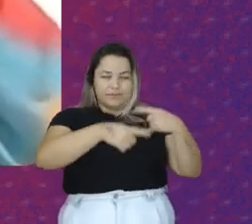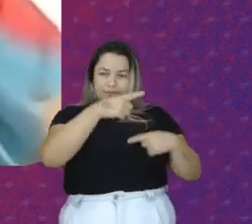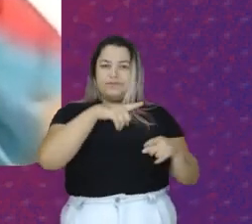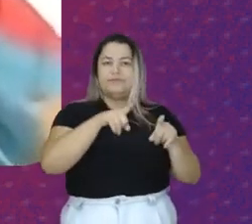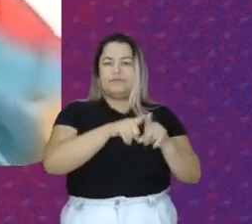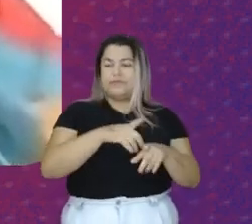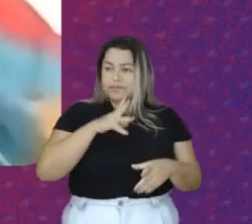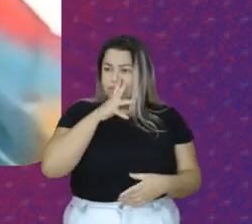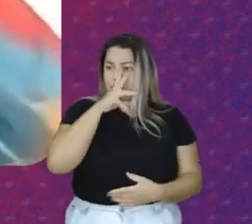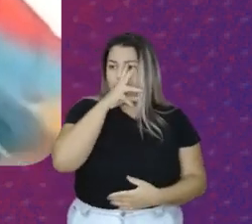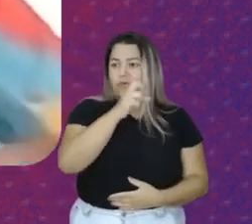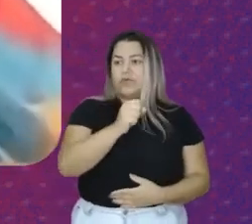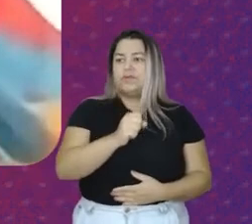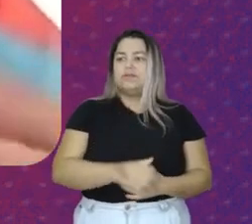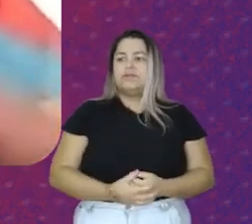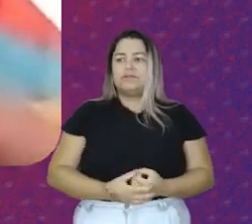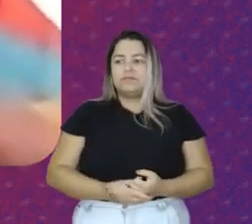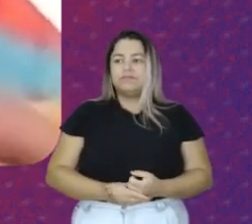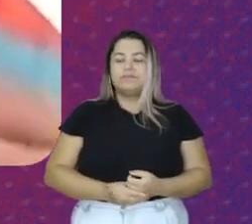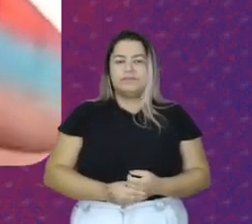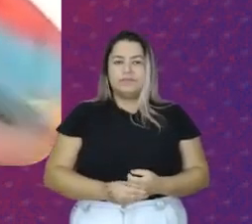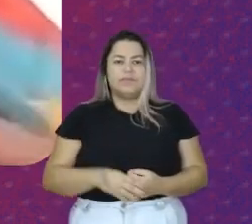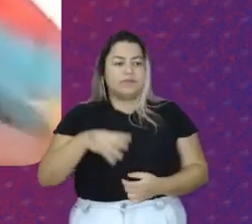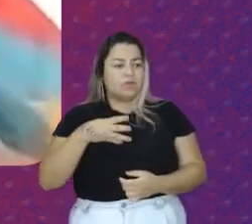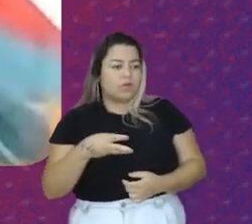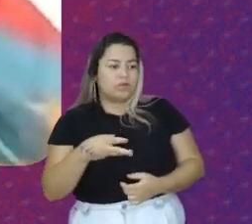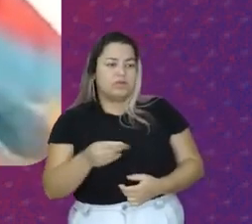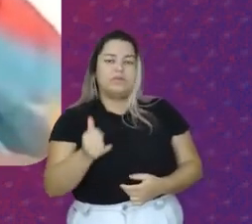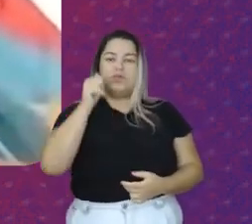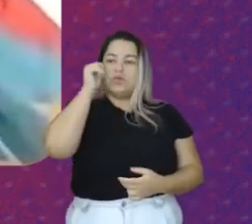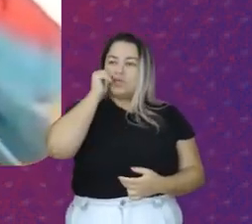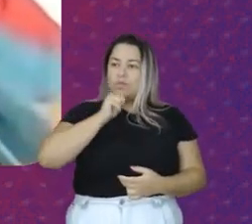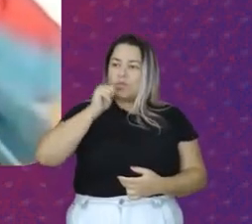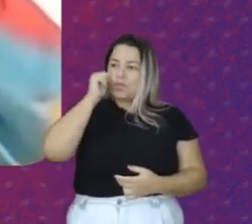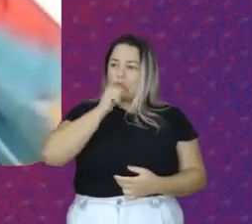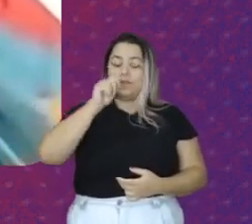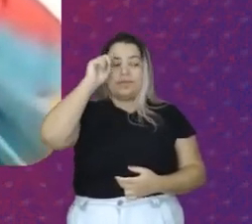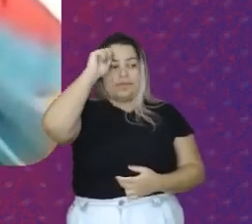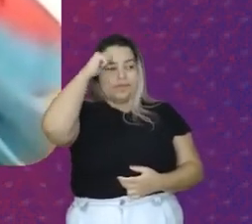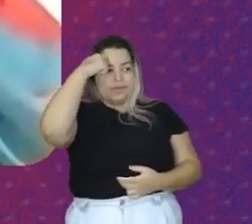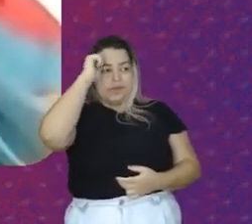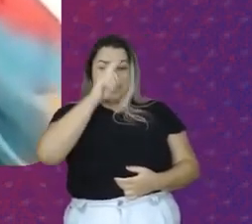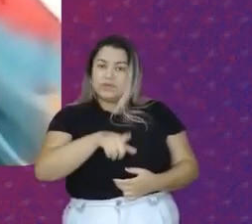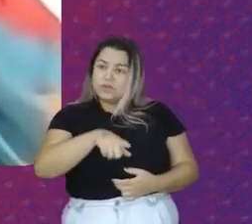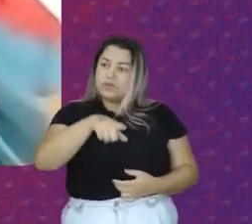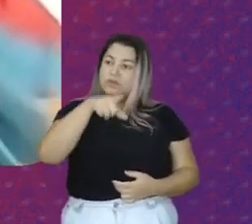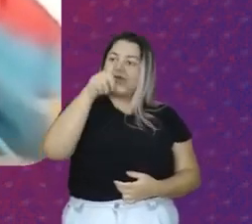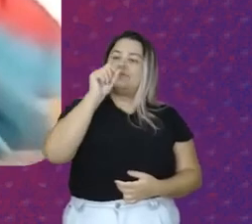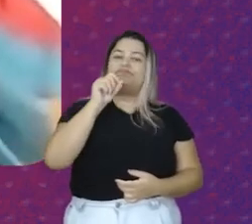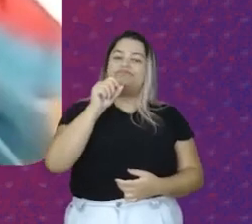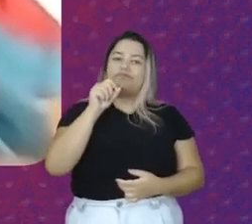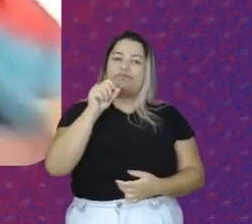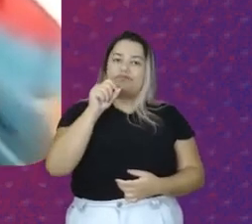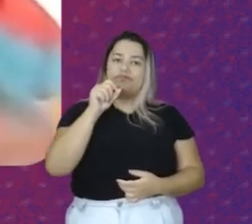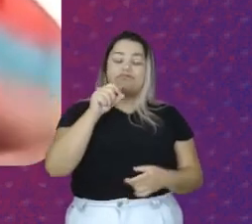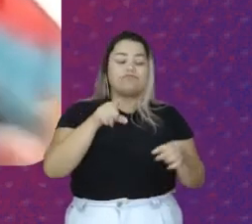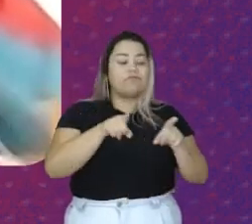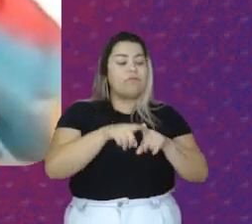são fortalecidas. Então, que essa quantidade de mulheres, de negros e negras eleitos e eleitas no